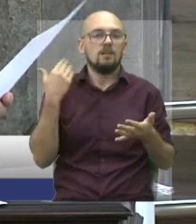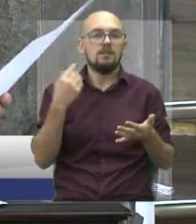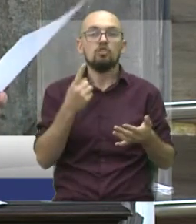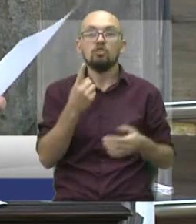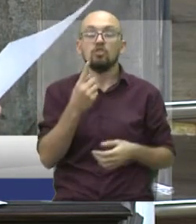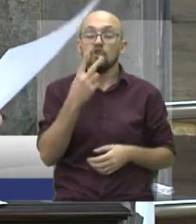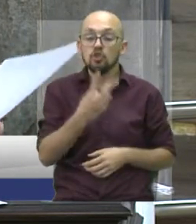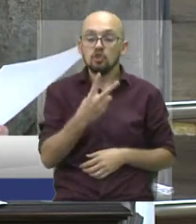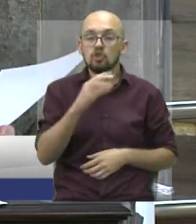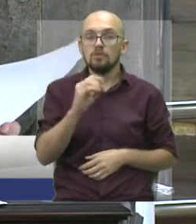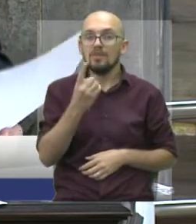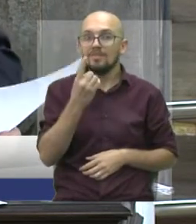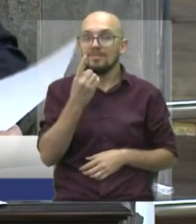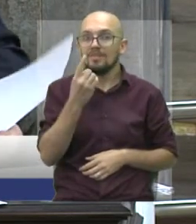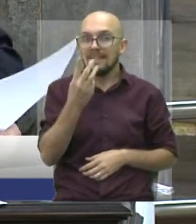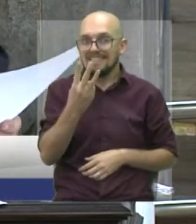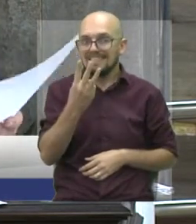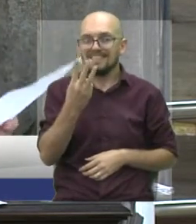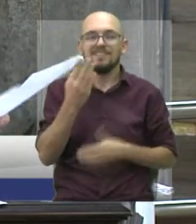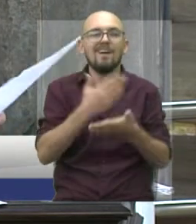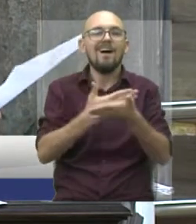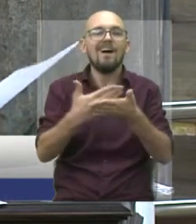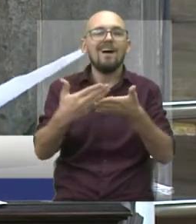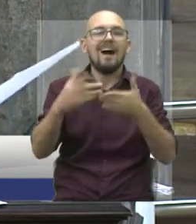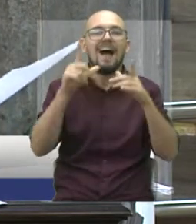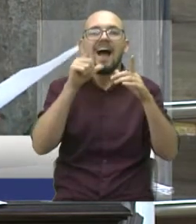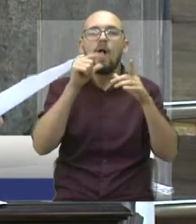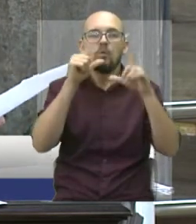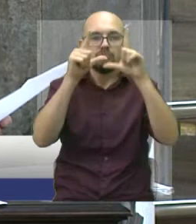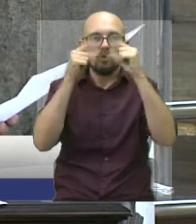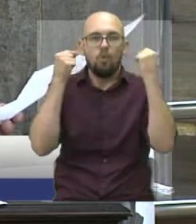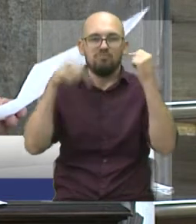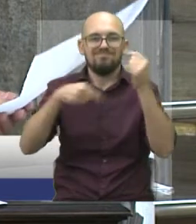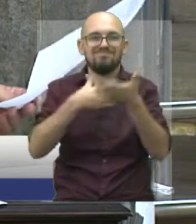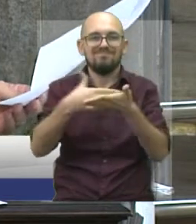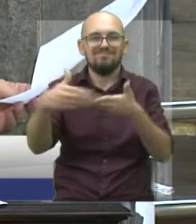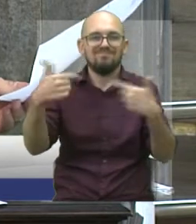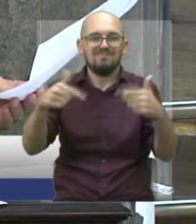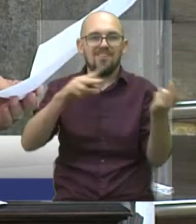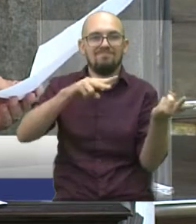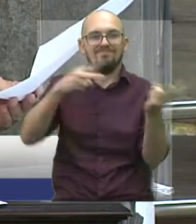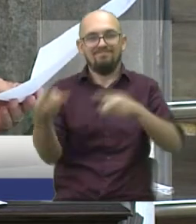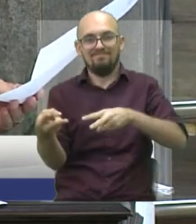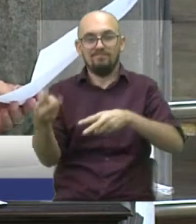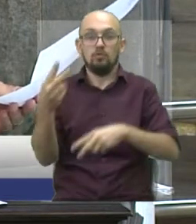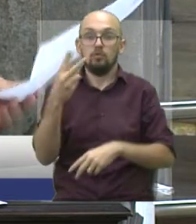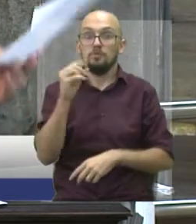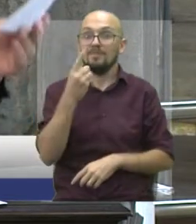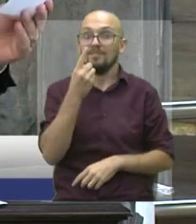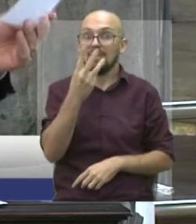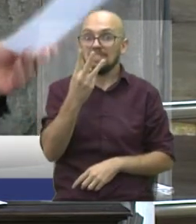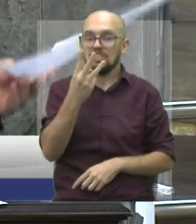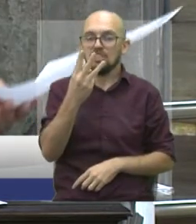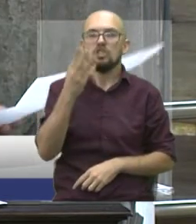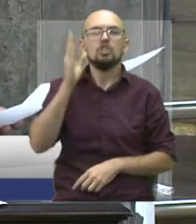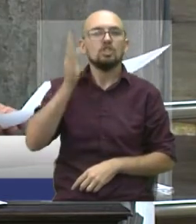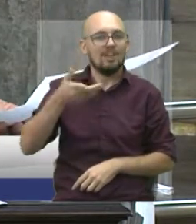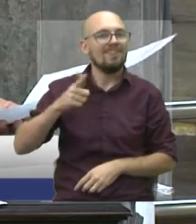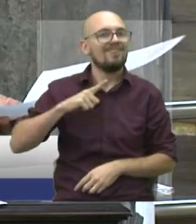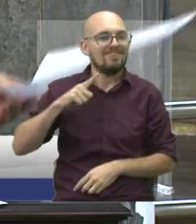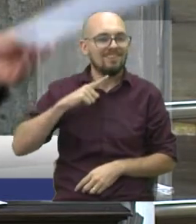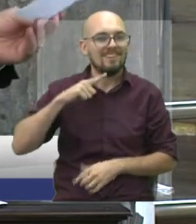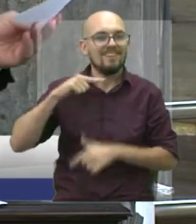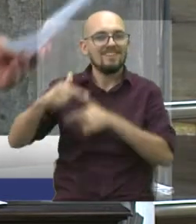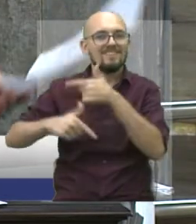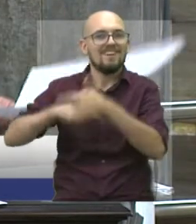quando a Águas de Jaú começou a atuar em Jaú, já tem serviço com a